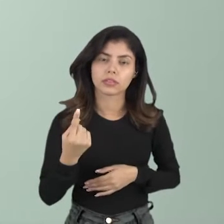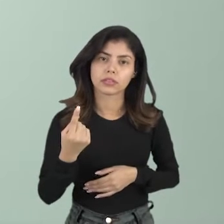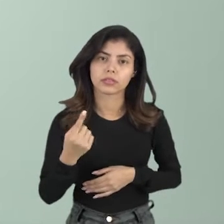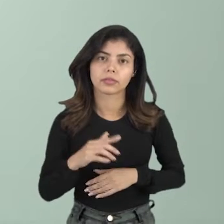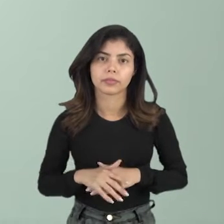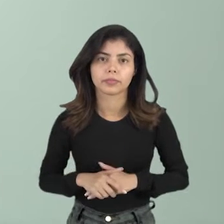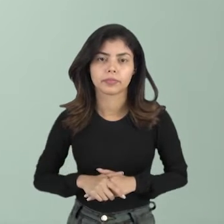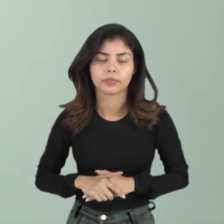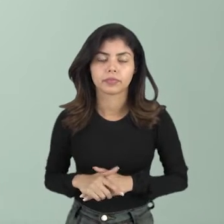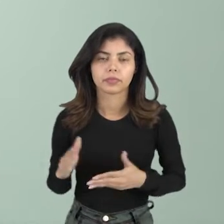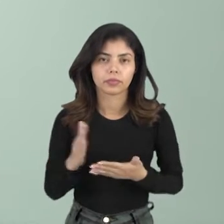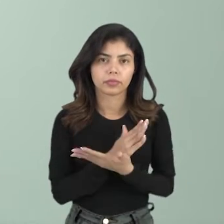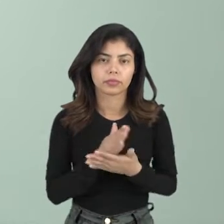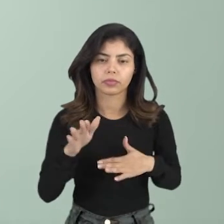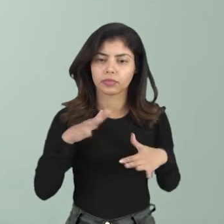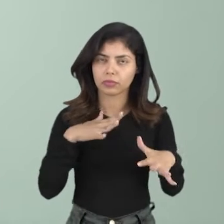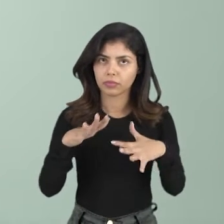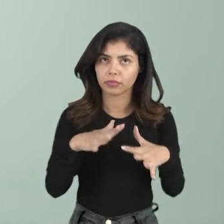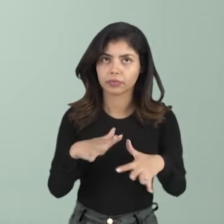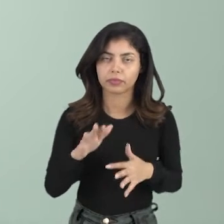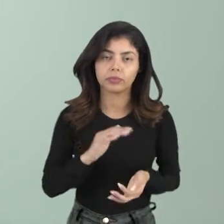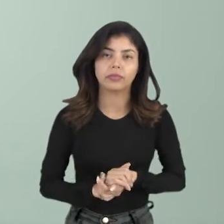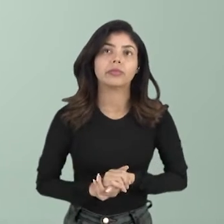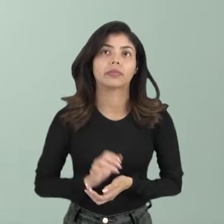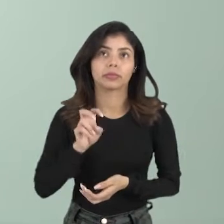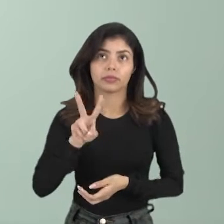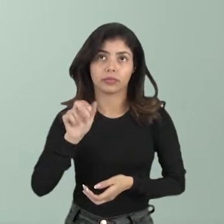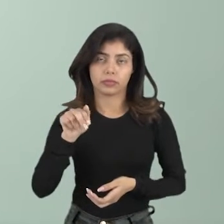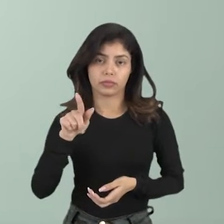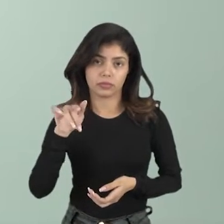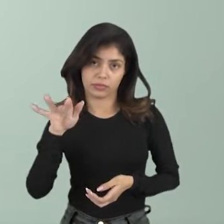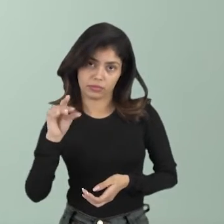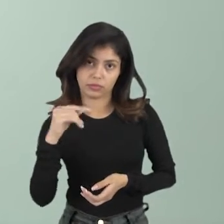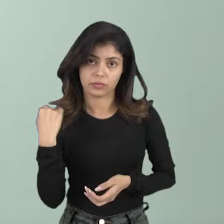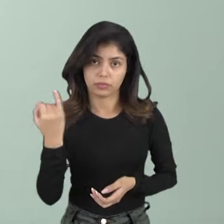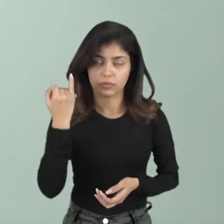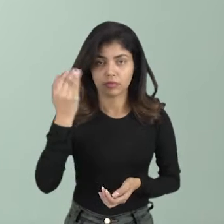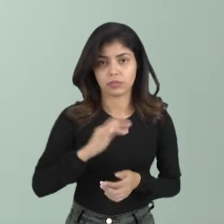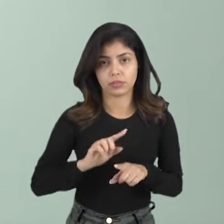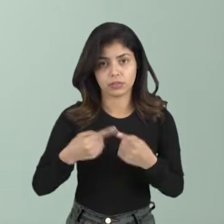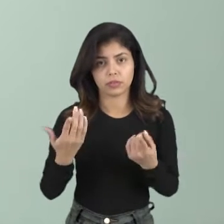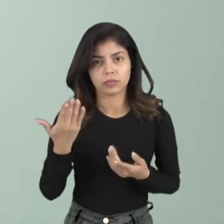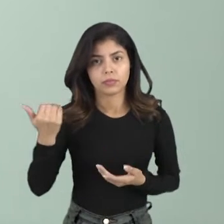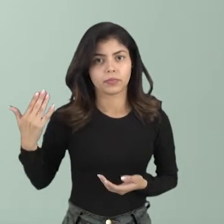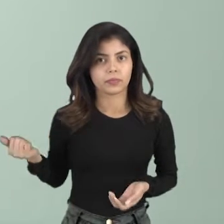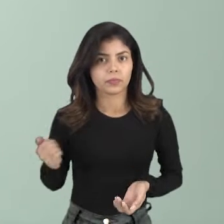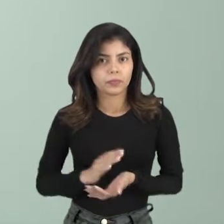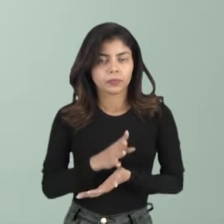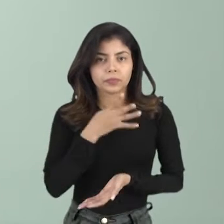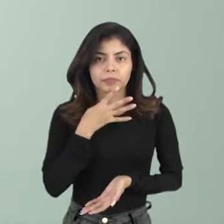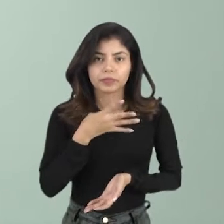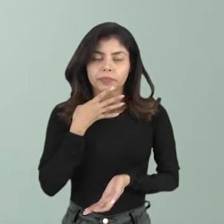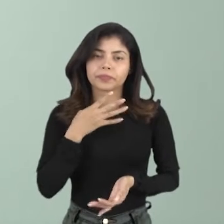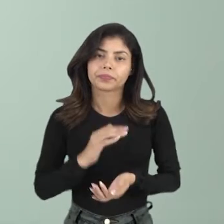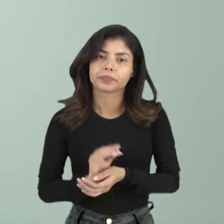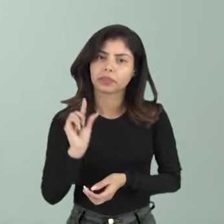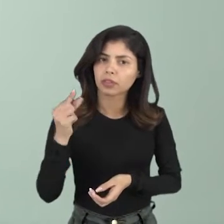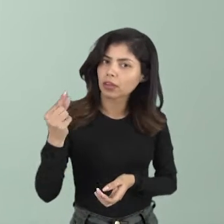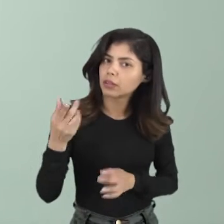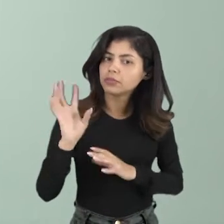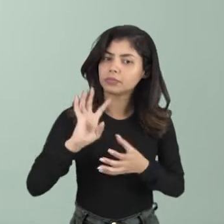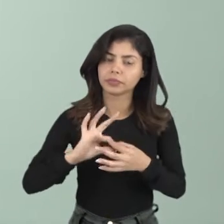então falando sobre alguns movimentos de vanguarda importantes, mas antes nós vamos conhecer um pouco sobre